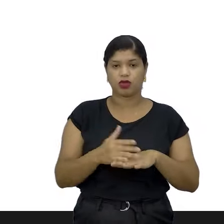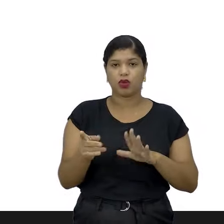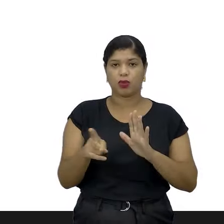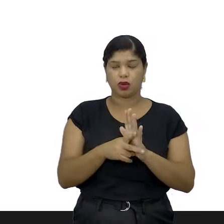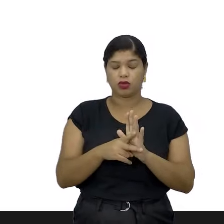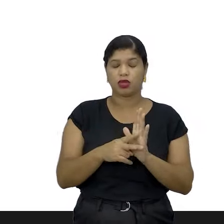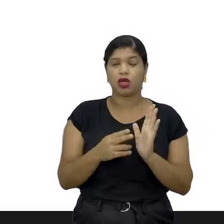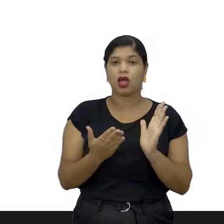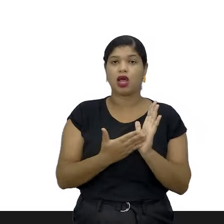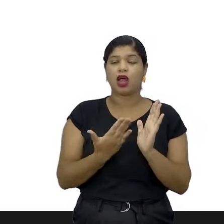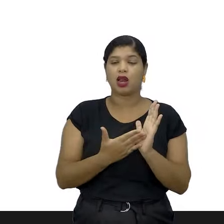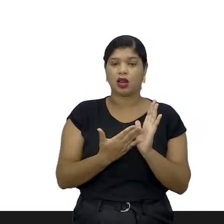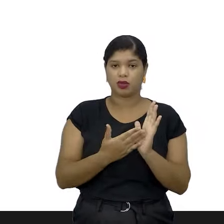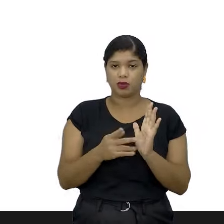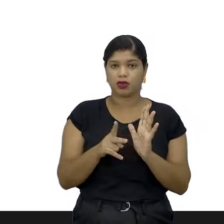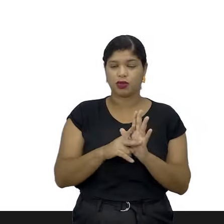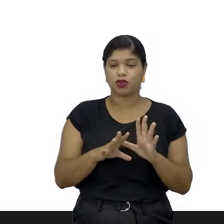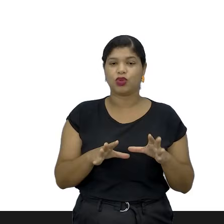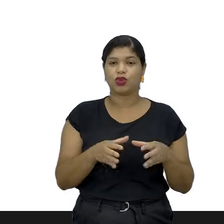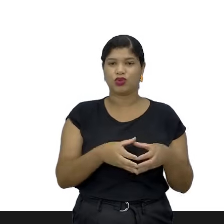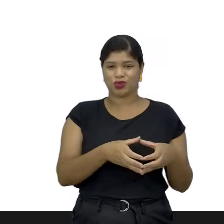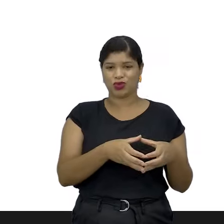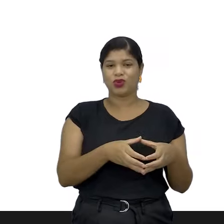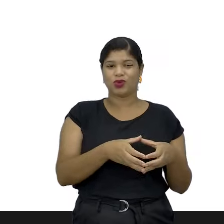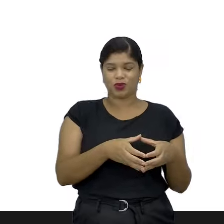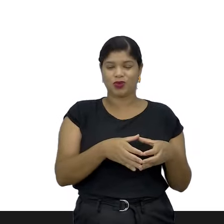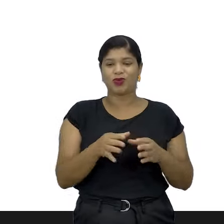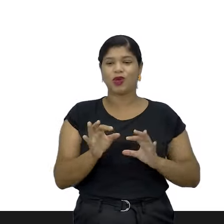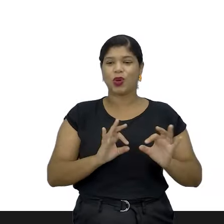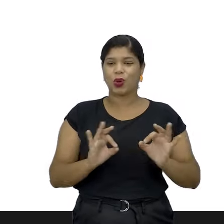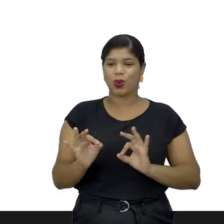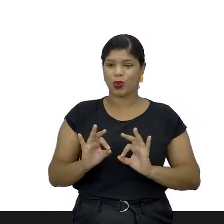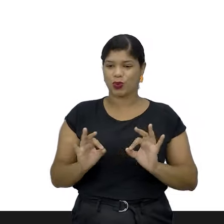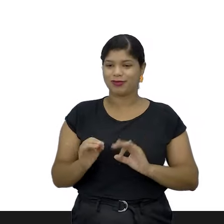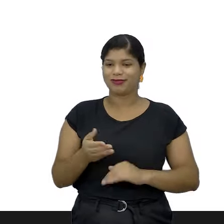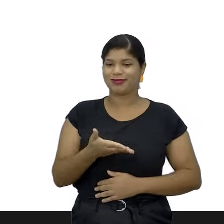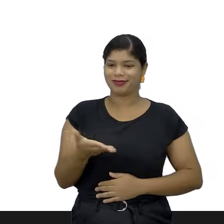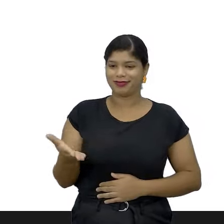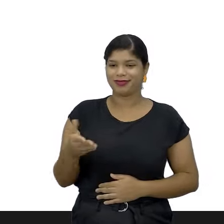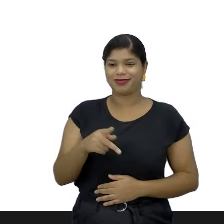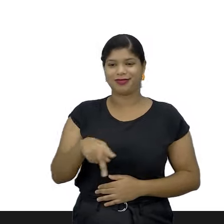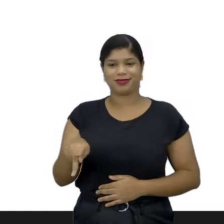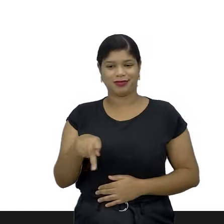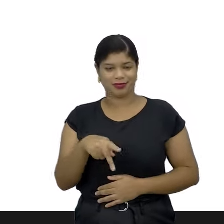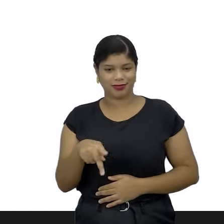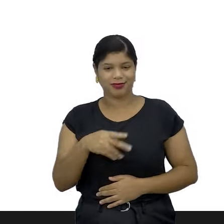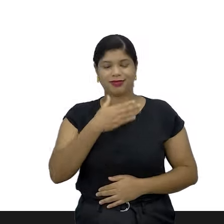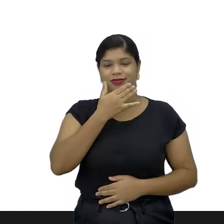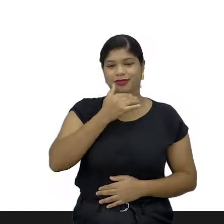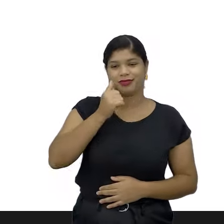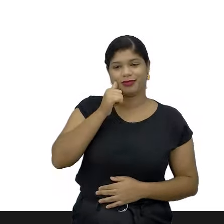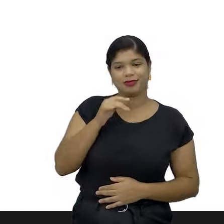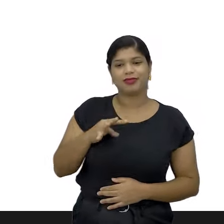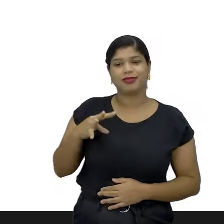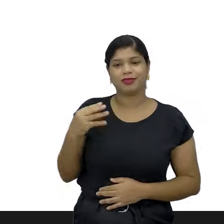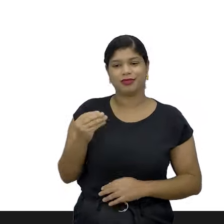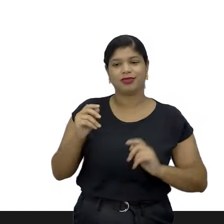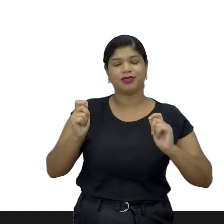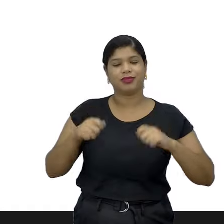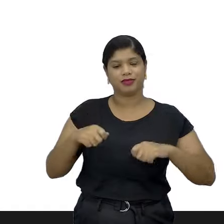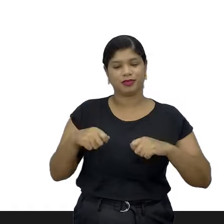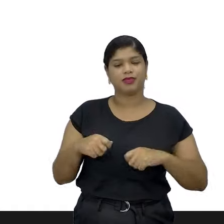de receitas da turma, conforme organizado por vocês, professores e professoras, tá? A partir